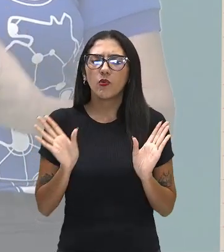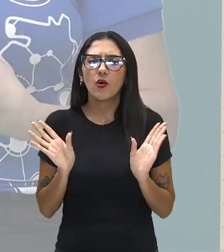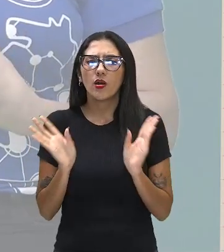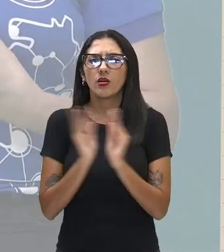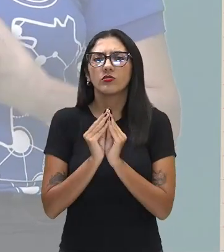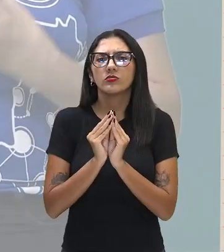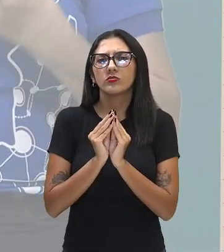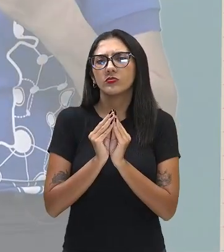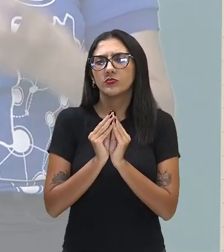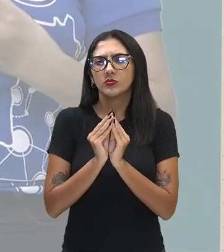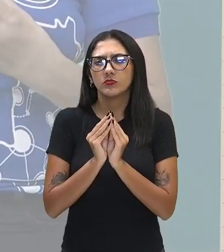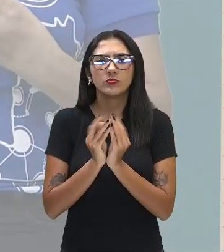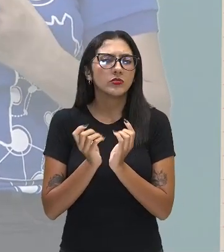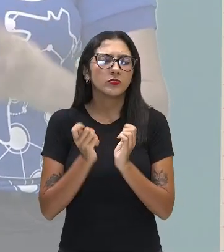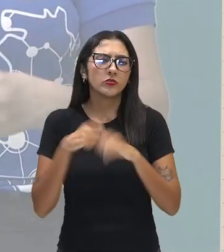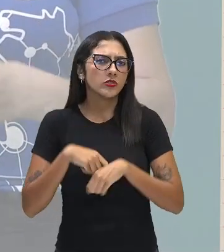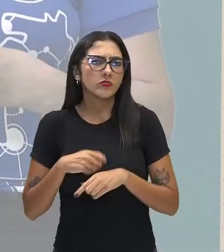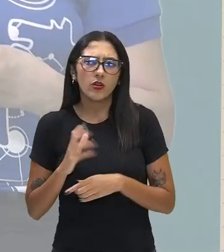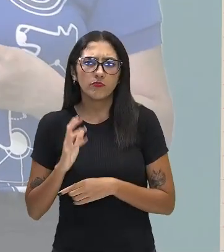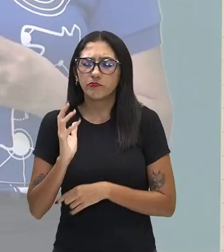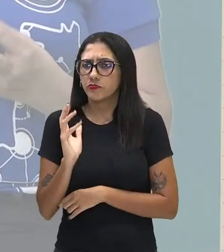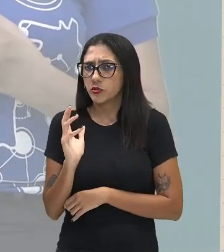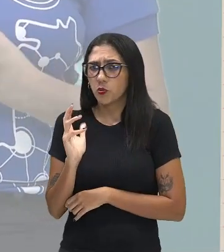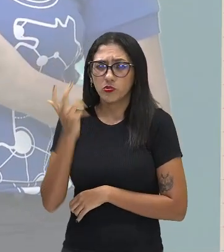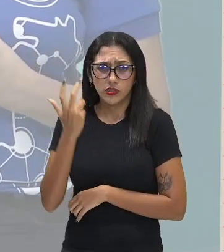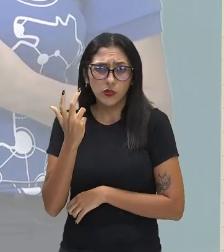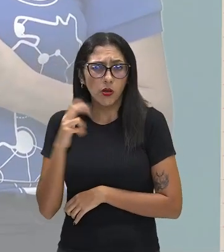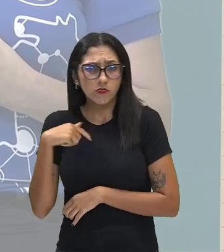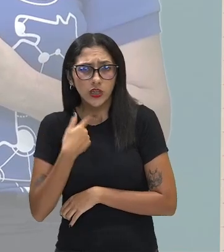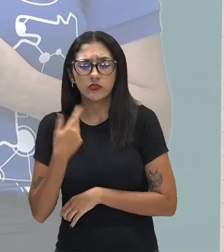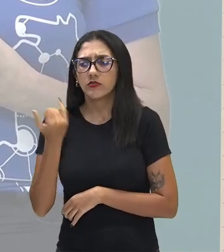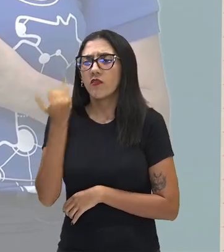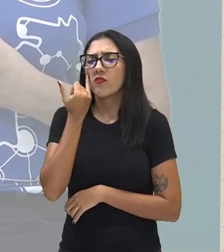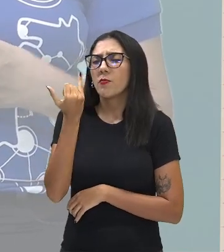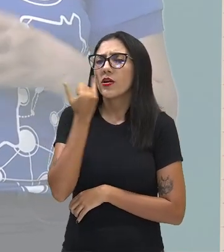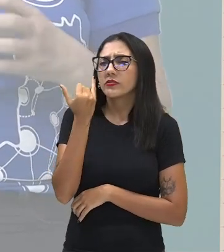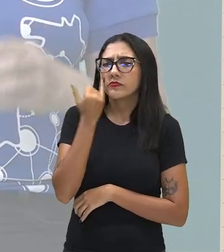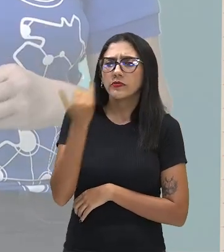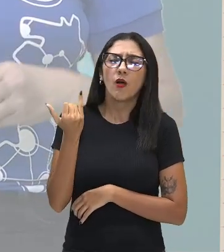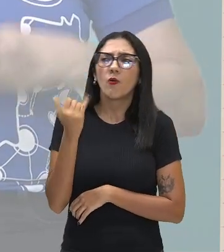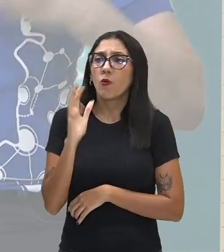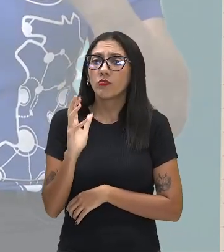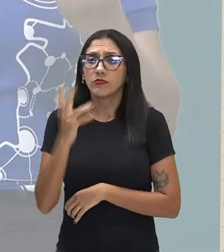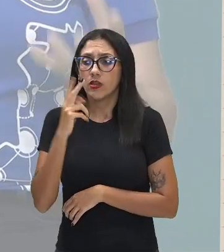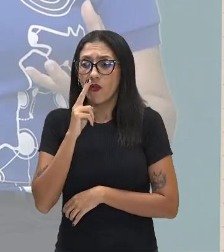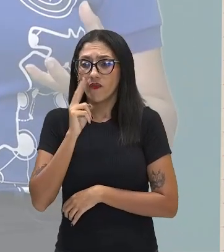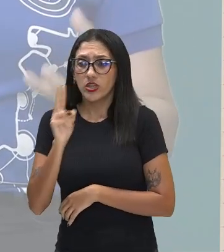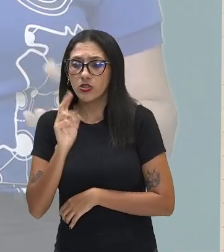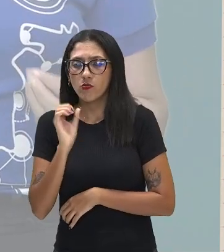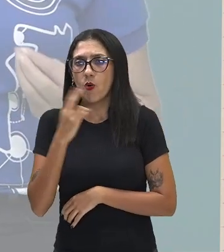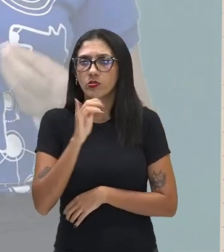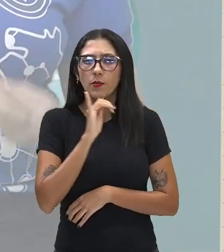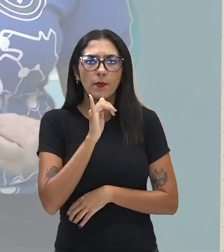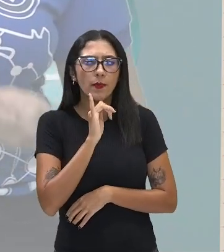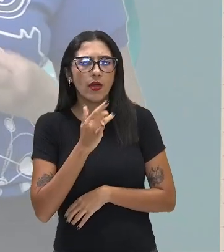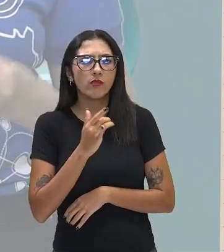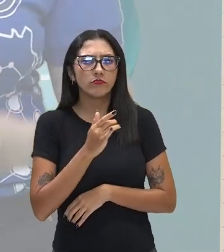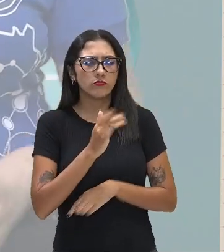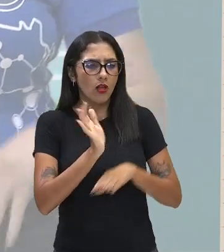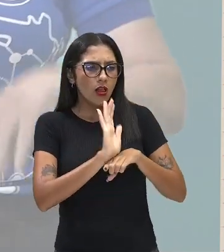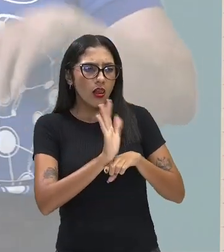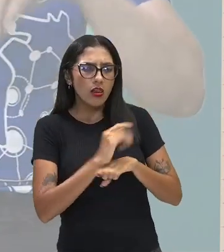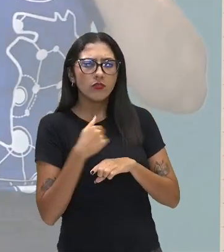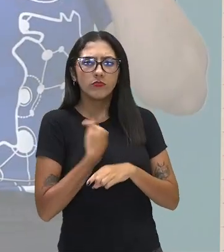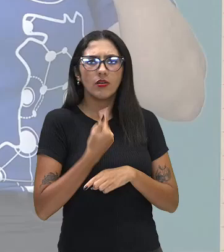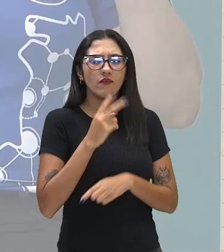de um fato que nós vimos em determinado lugar, ou uma novela que nós